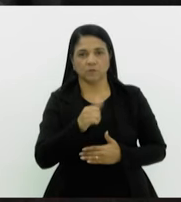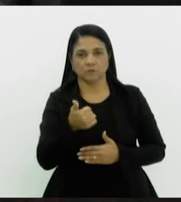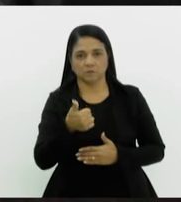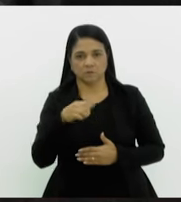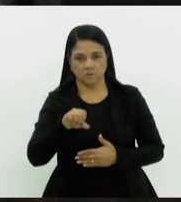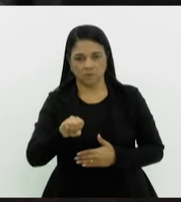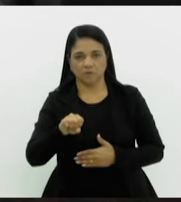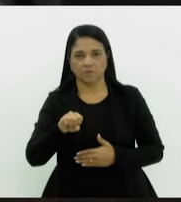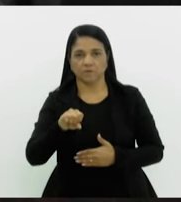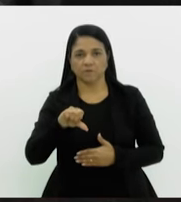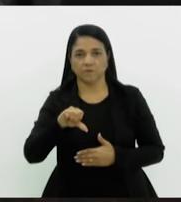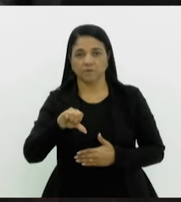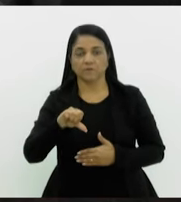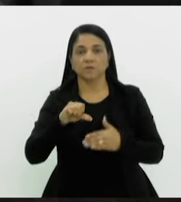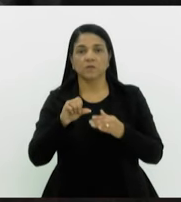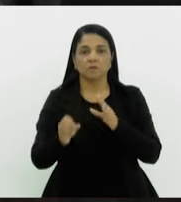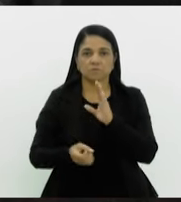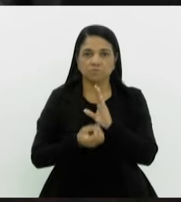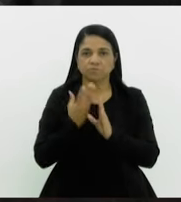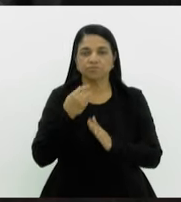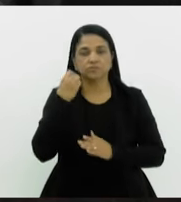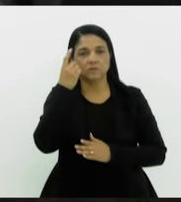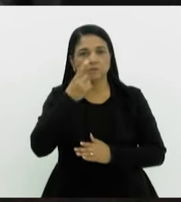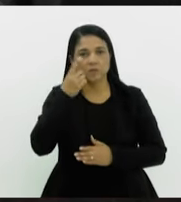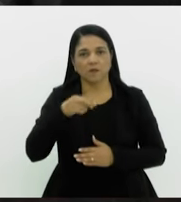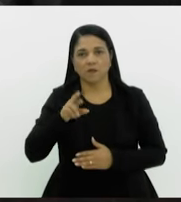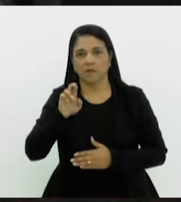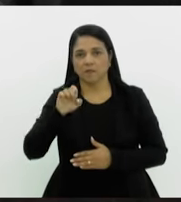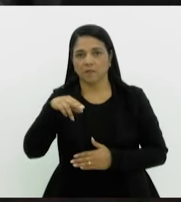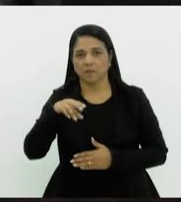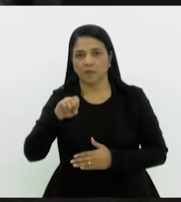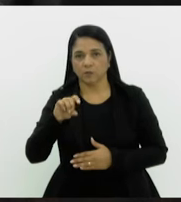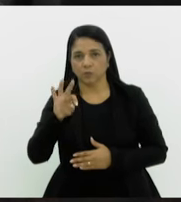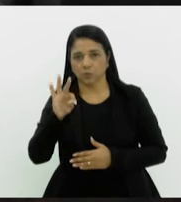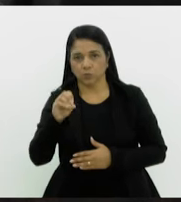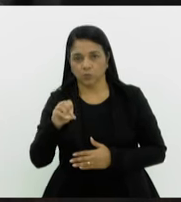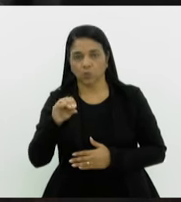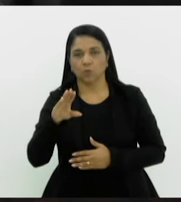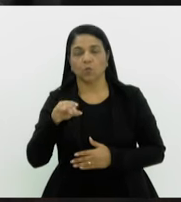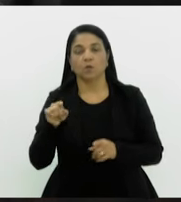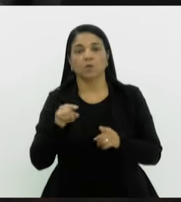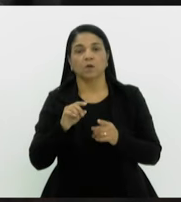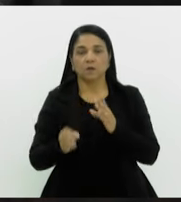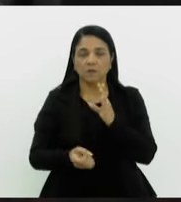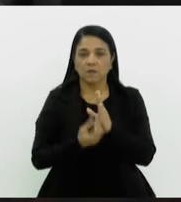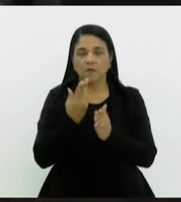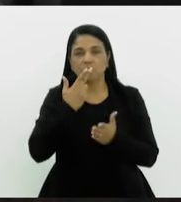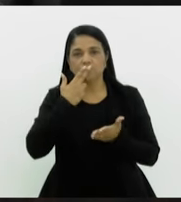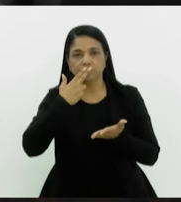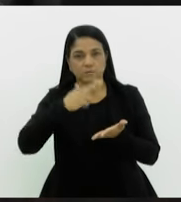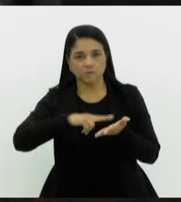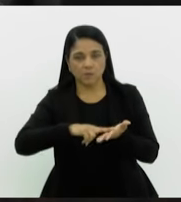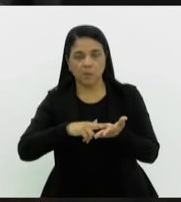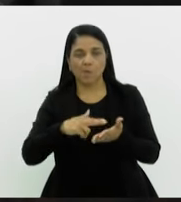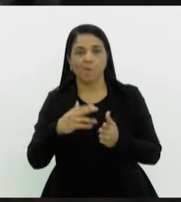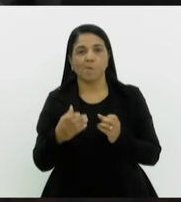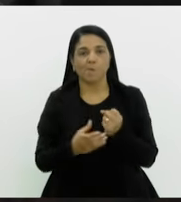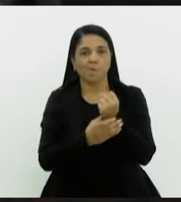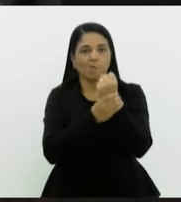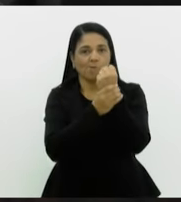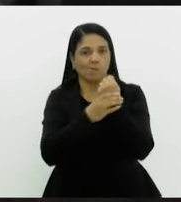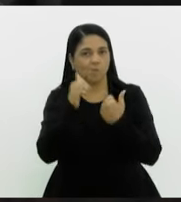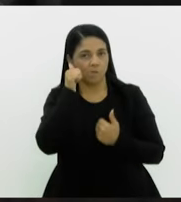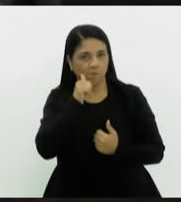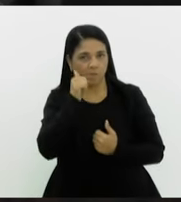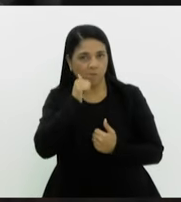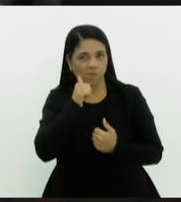2019, de autoria do deputado Renato Cozzolino, cria o selo Mulheres Seguras, Local